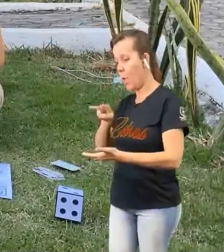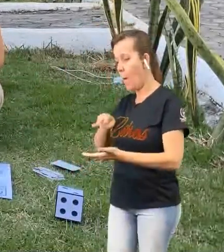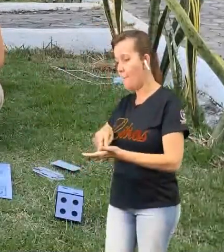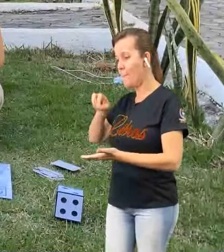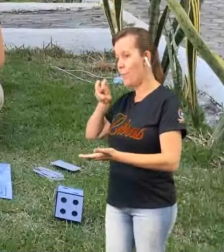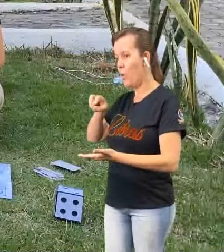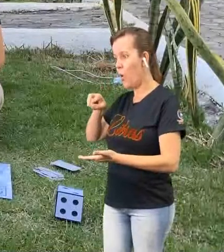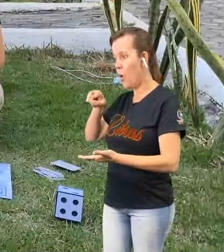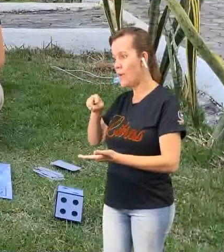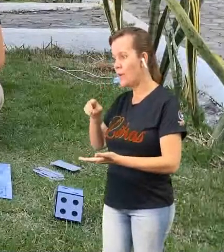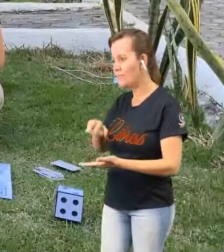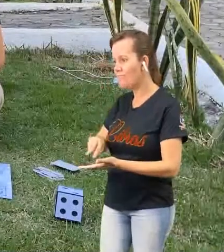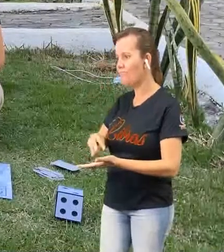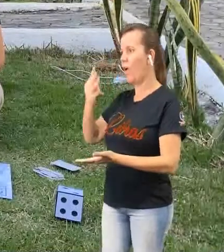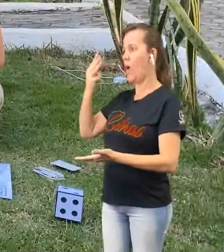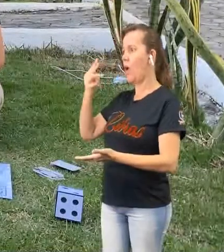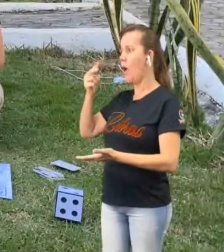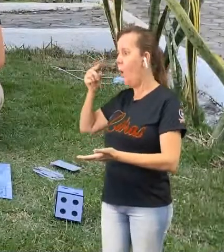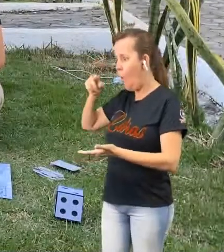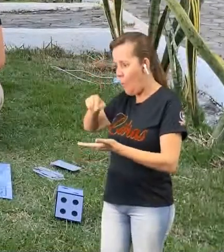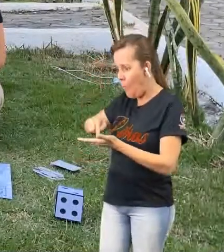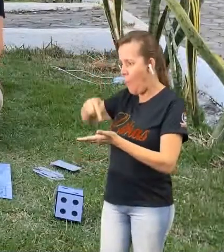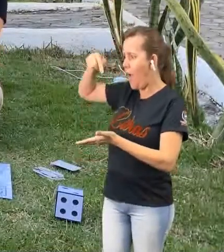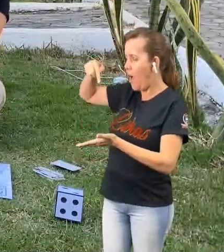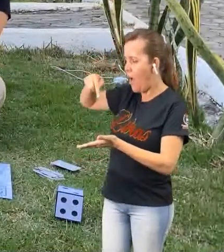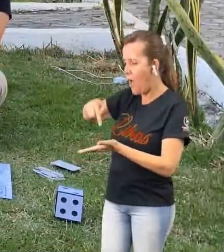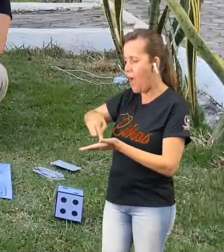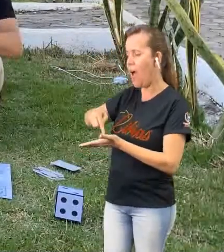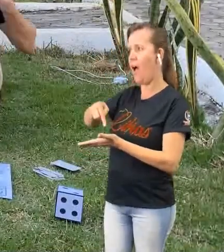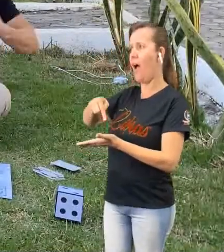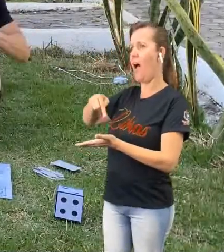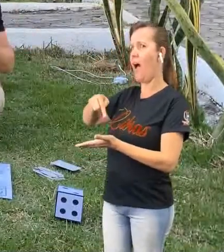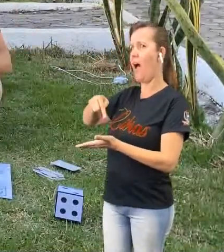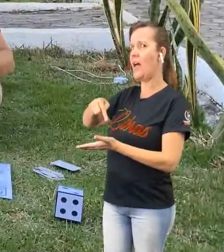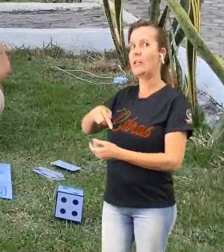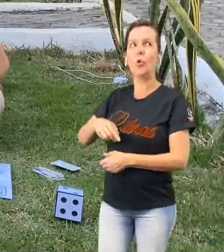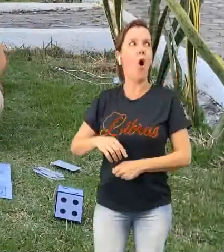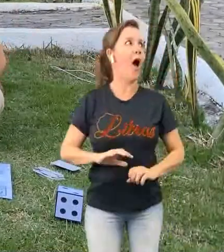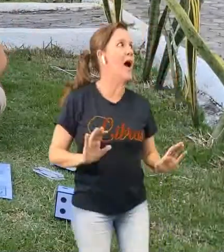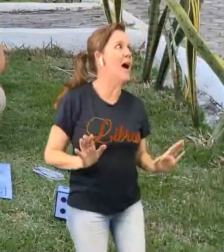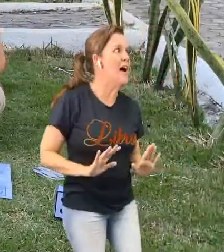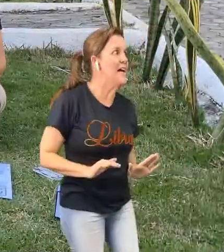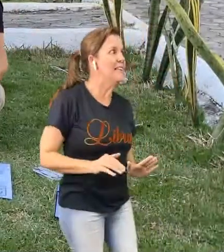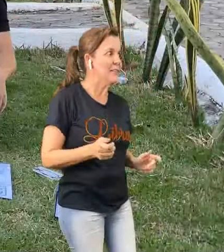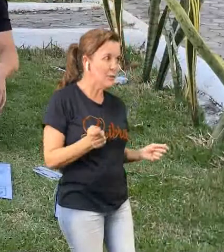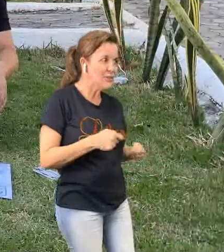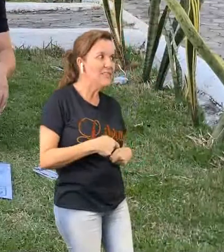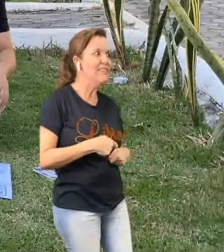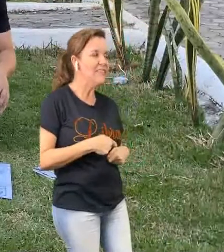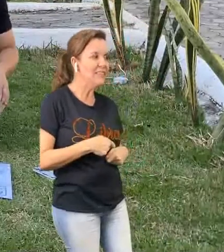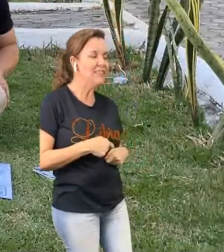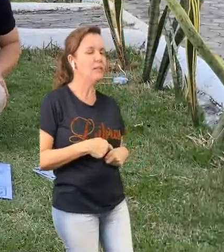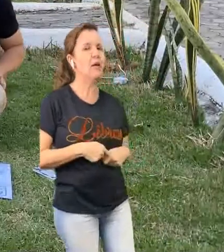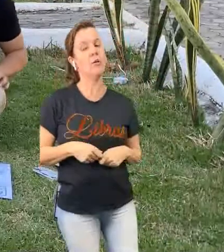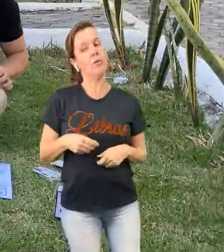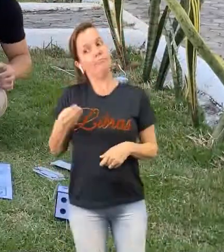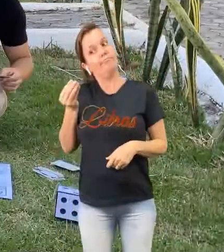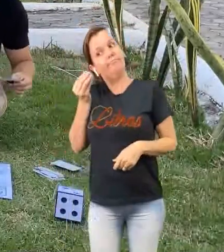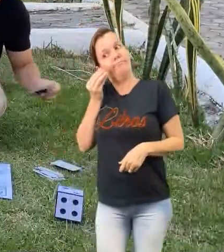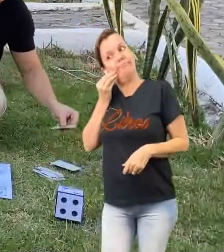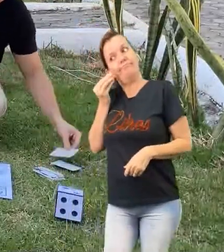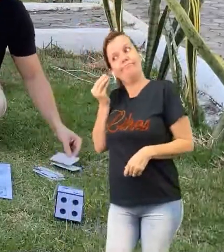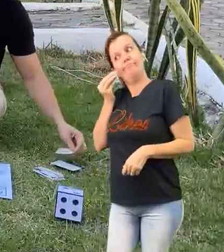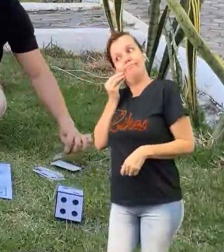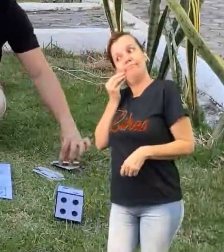Olhe, três vezes e um pessoa. Nossa. Será que você vai conseguir, vovô? Ah,